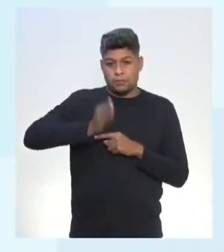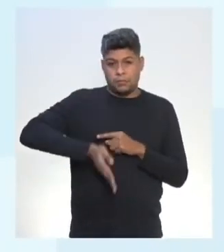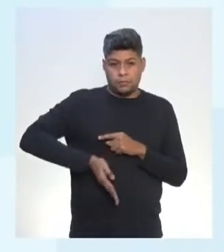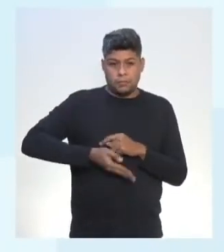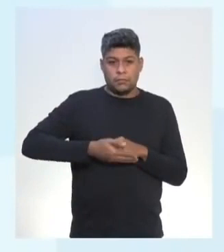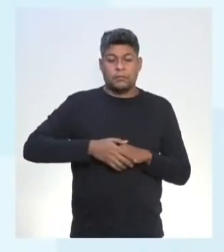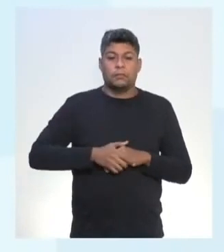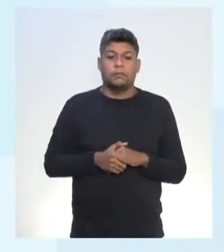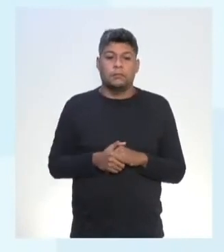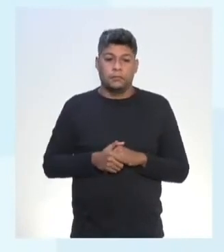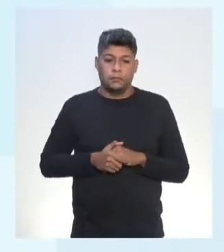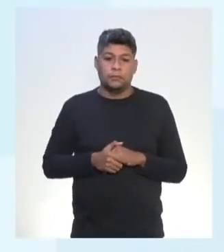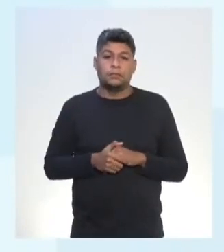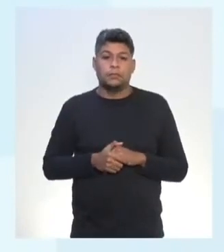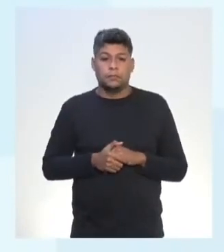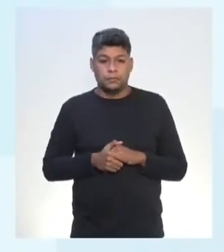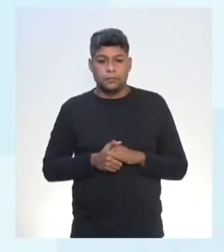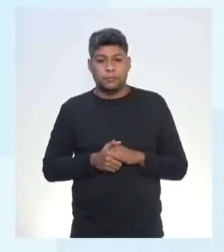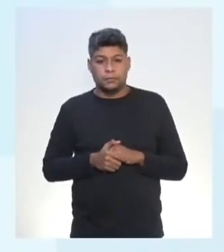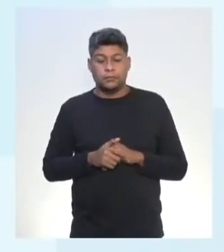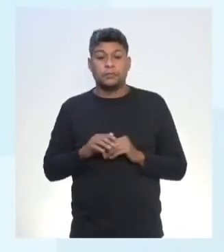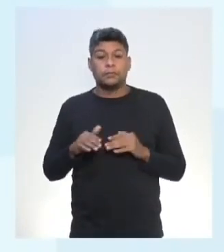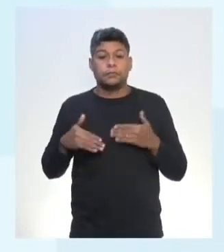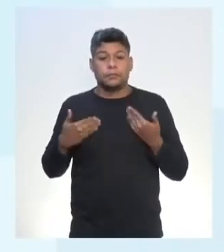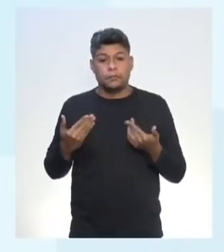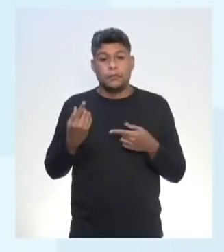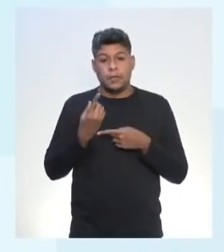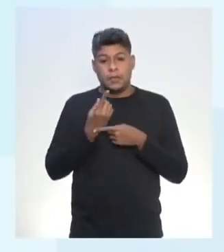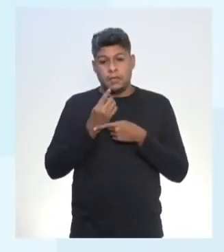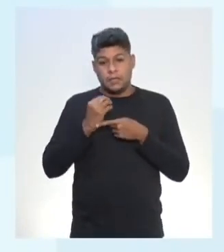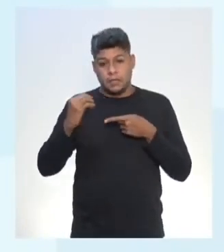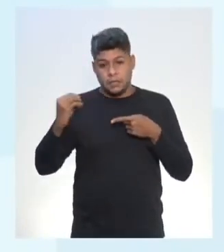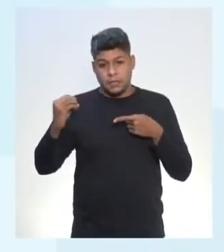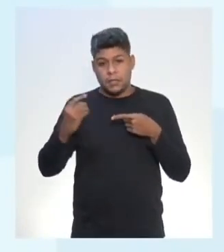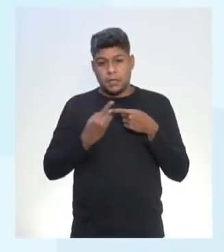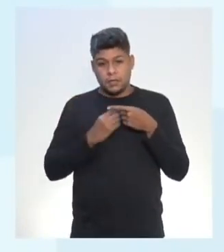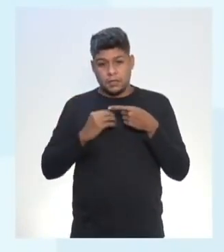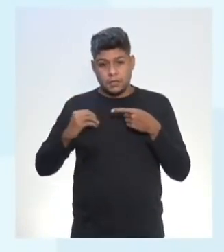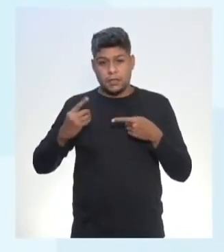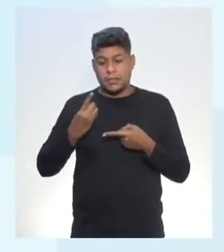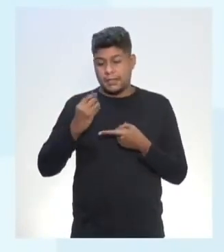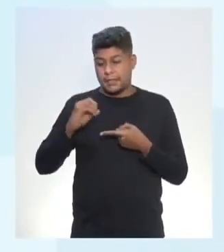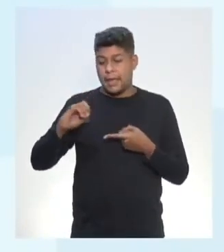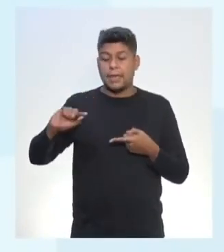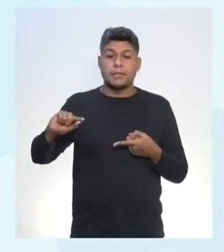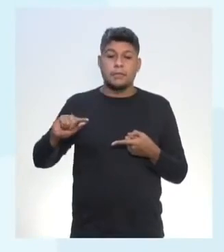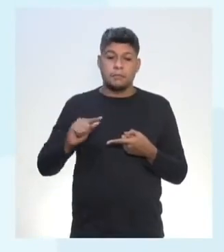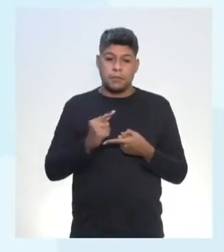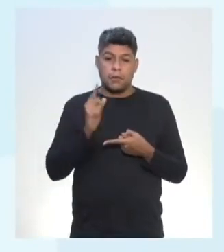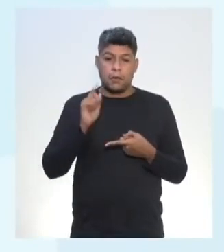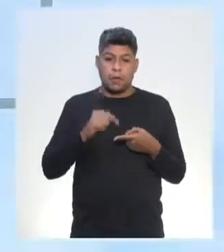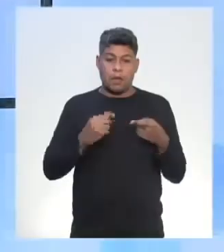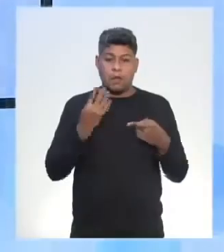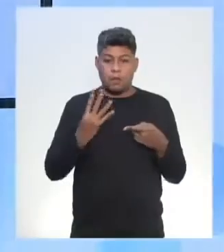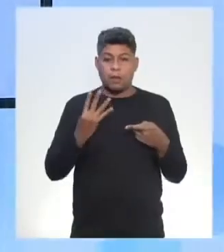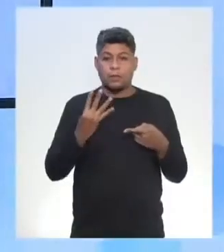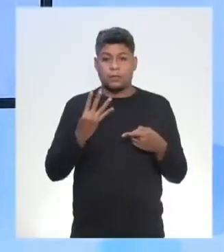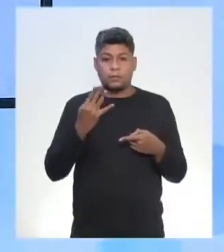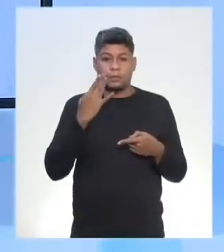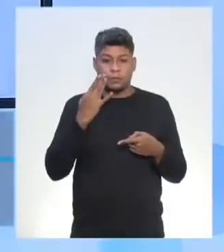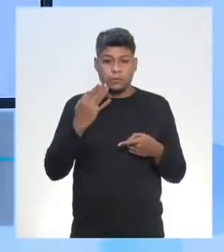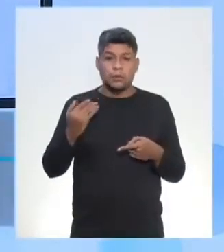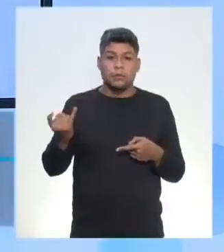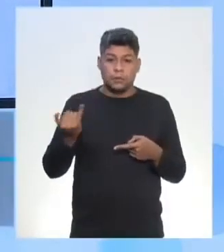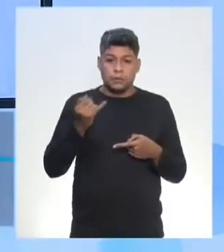nas multiplicações não tem segredo. E aí, 100 vezes 100 dá 10 mil, tá? São 4 casas decimais e,